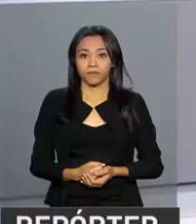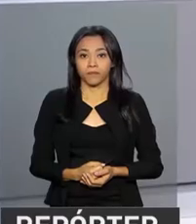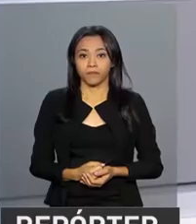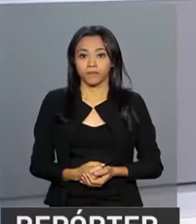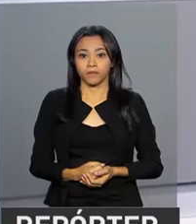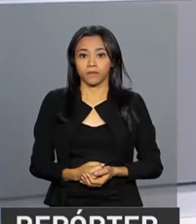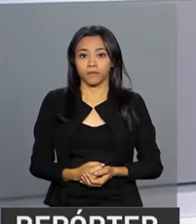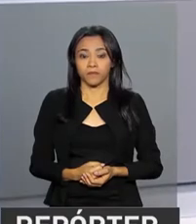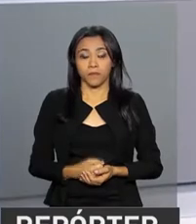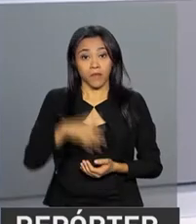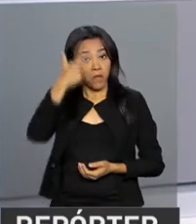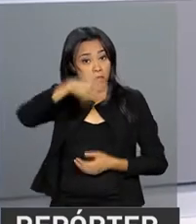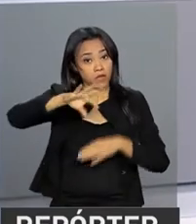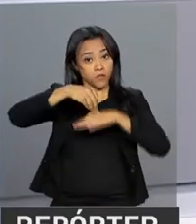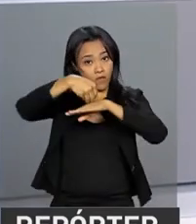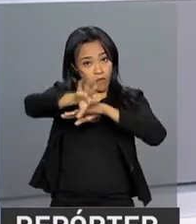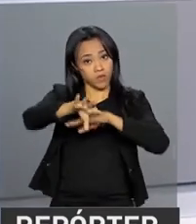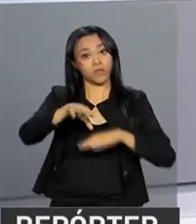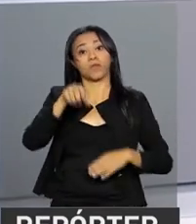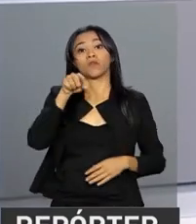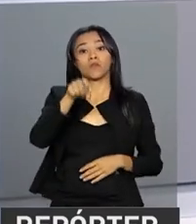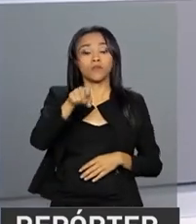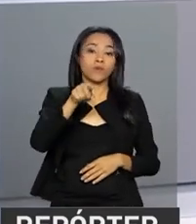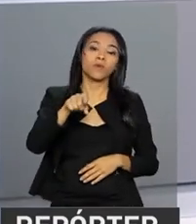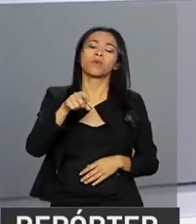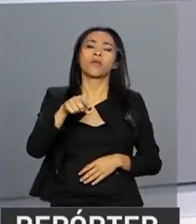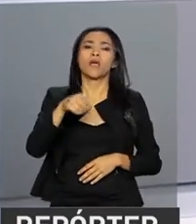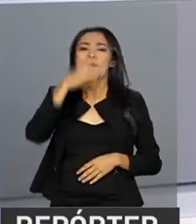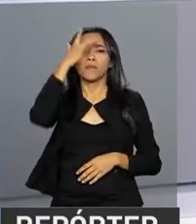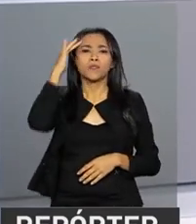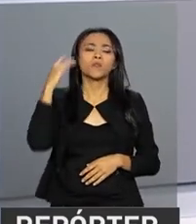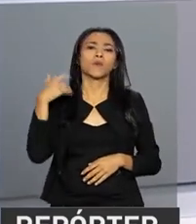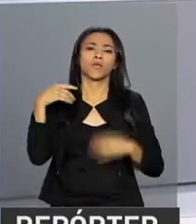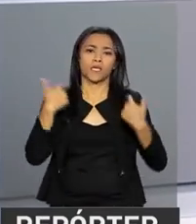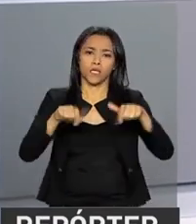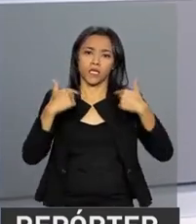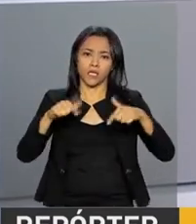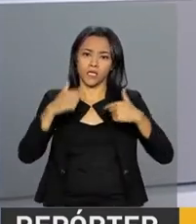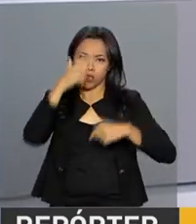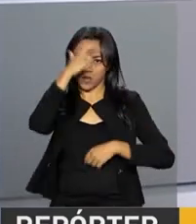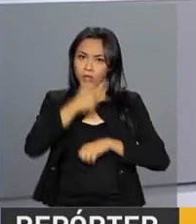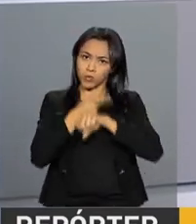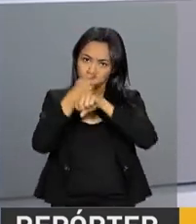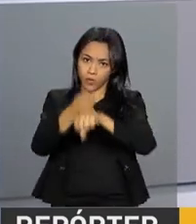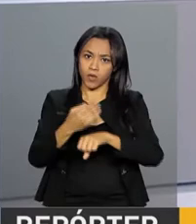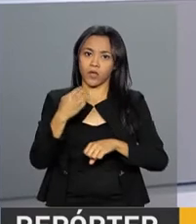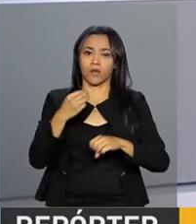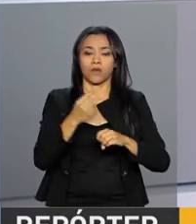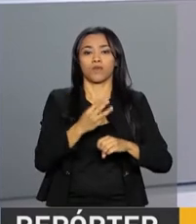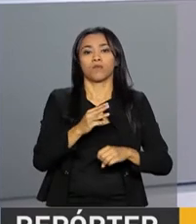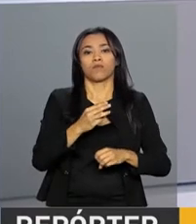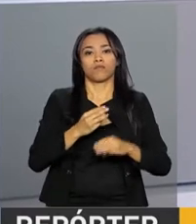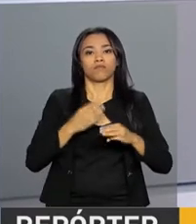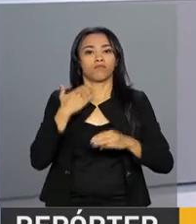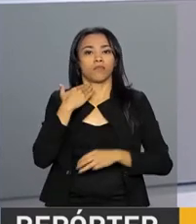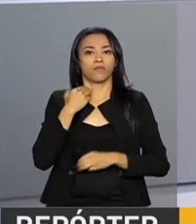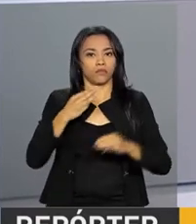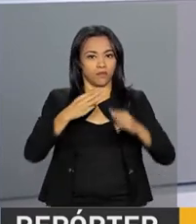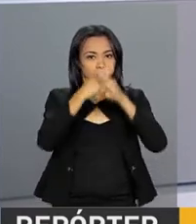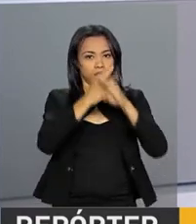mais informações sobre o pis o trabalhador pode ainda acessar o site da caixa econômica ou ligar no